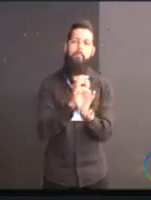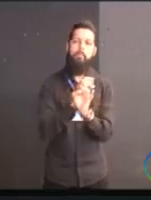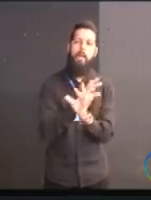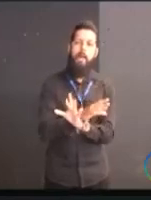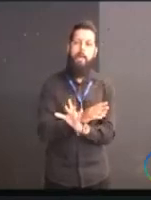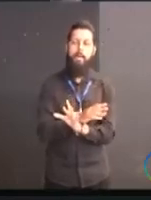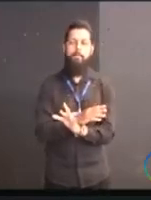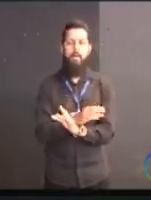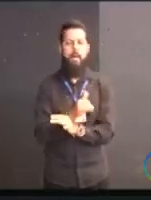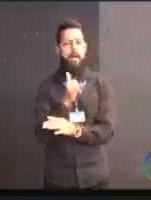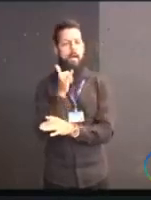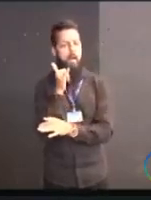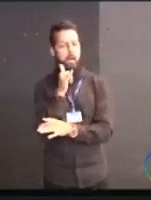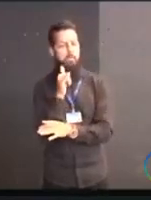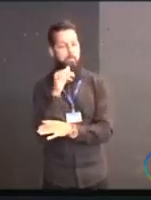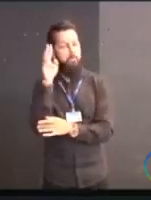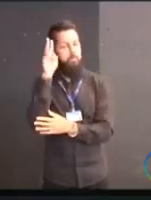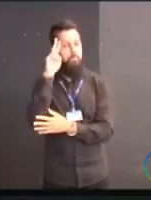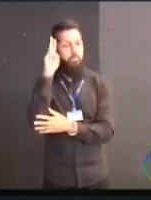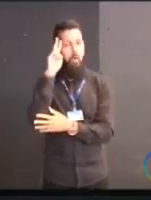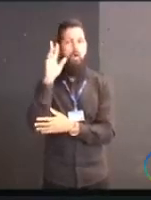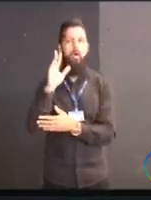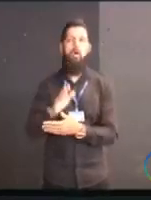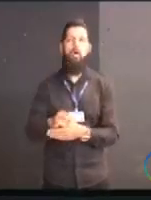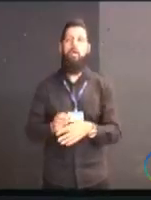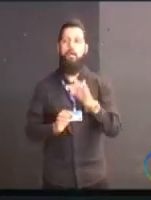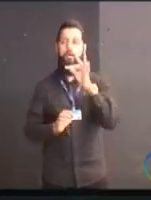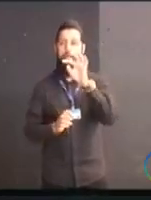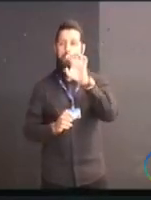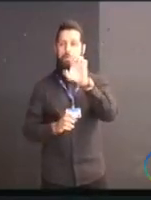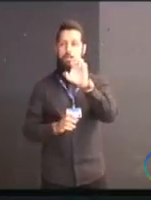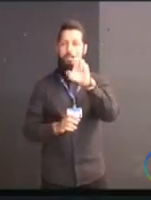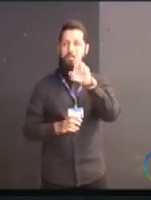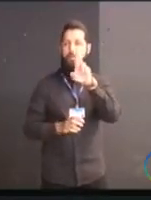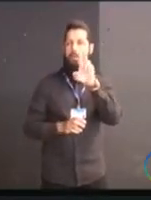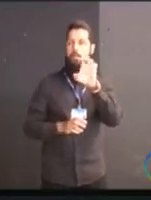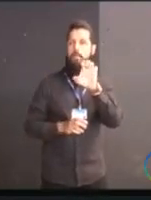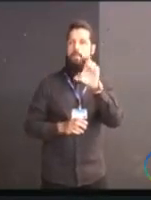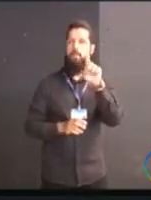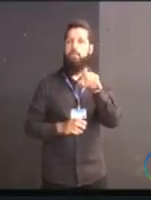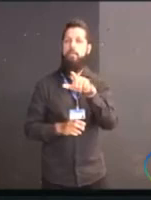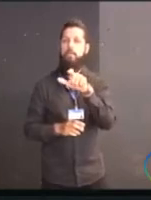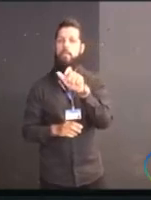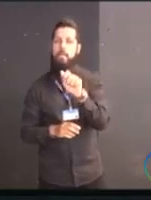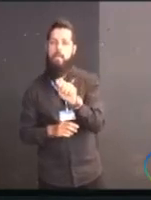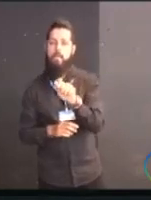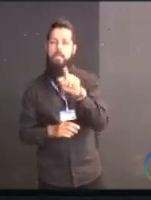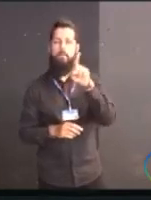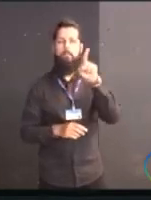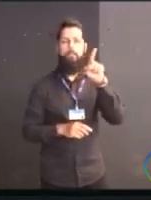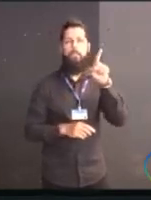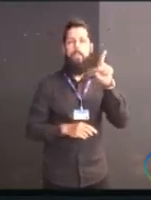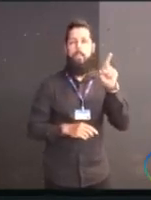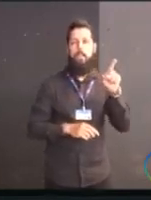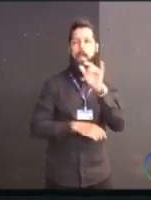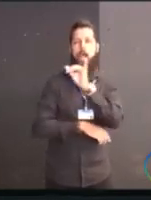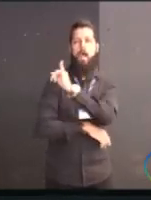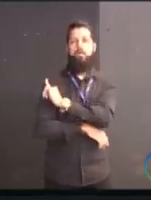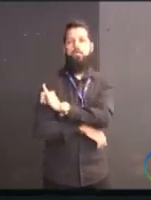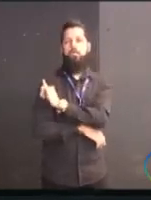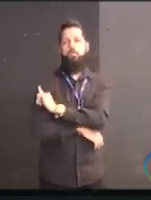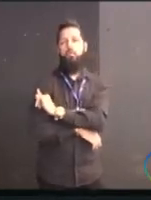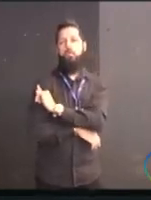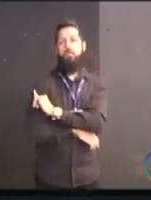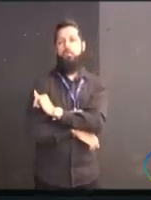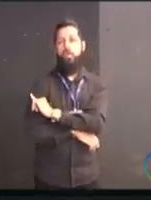casinho rápido da nossa querida dona Terezinha de Castro, do Rio de Janeiro, fundadora do Seara de Amor